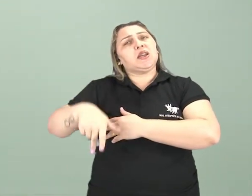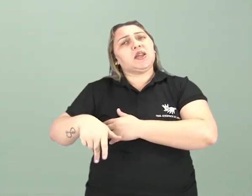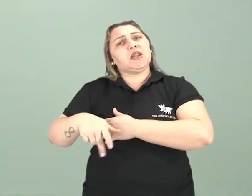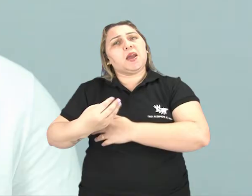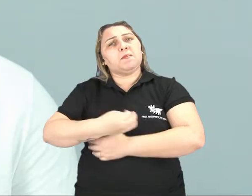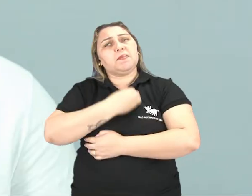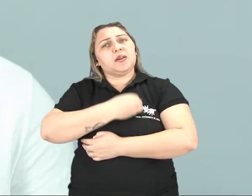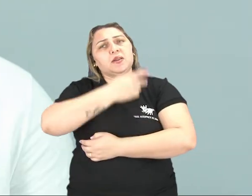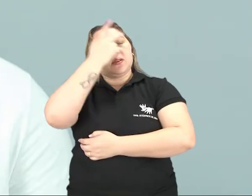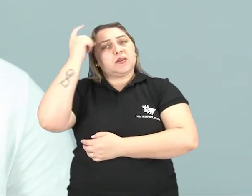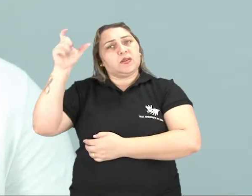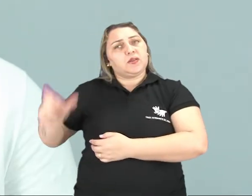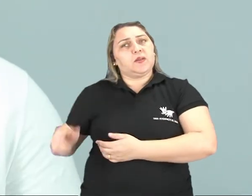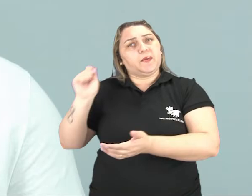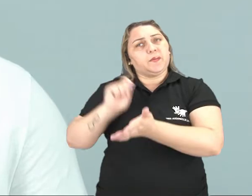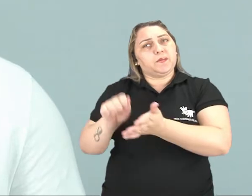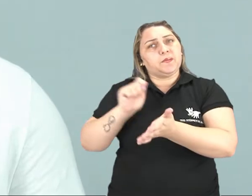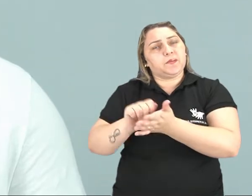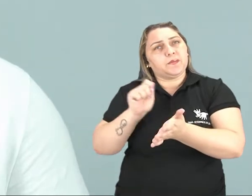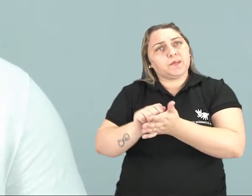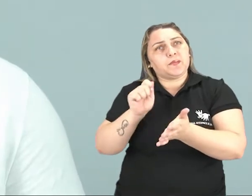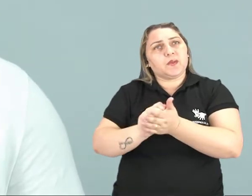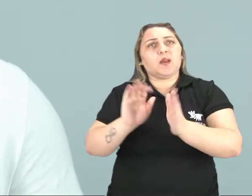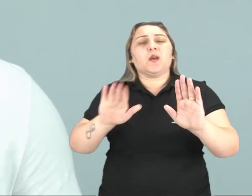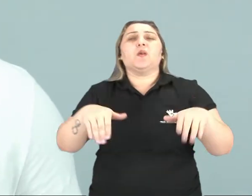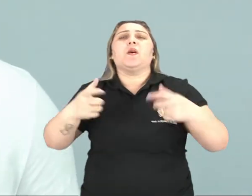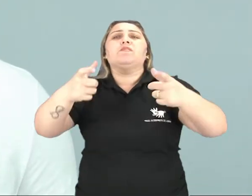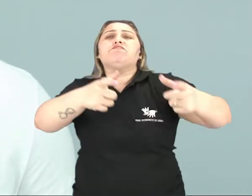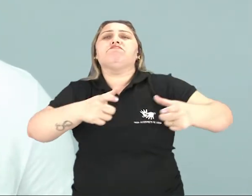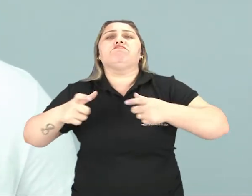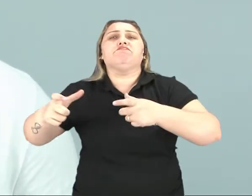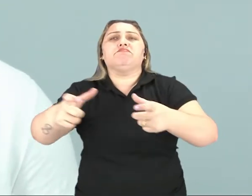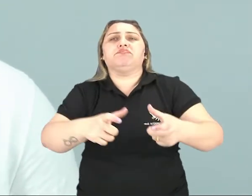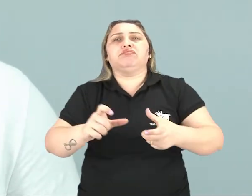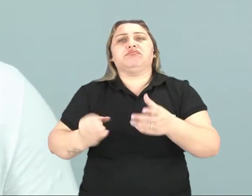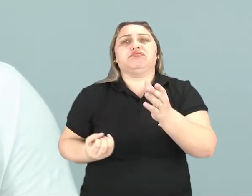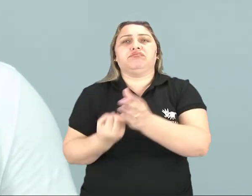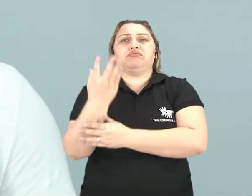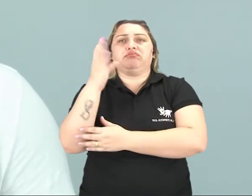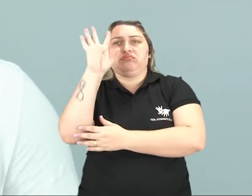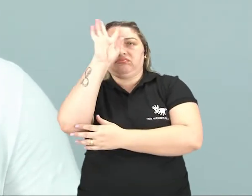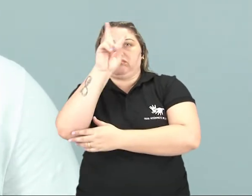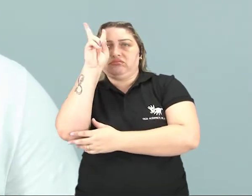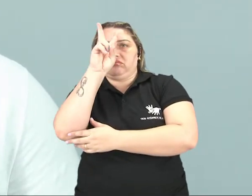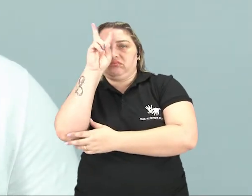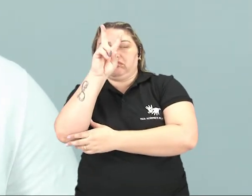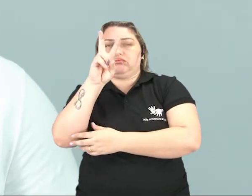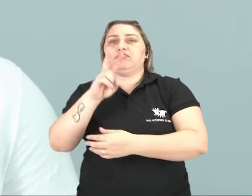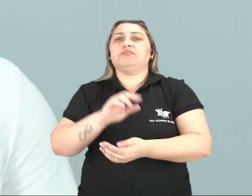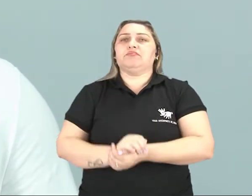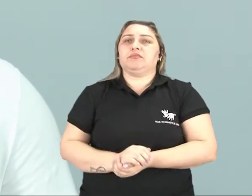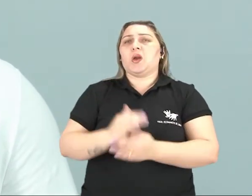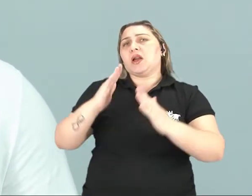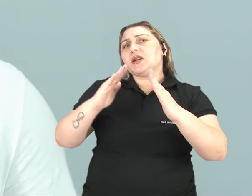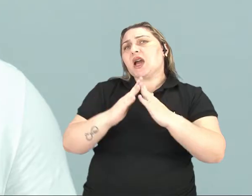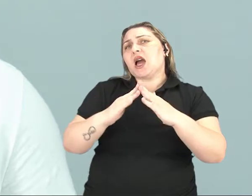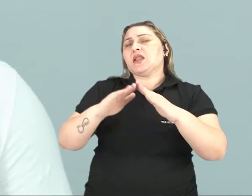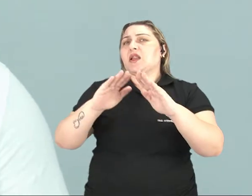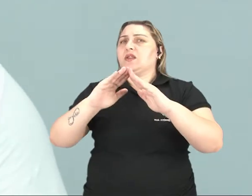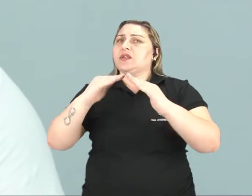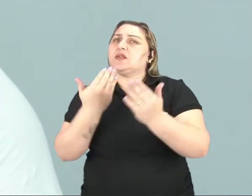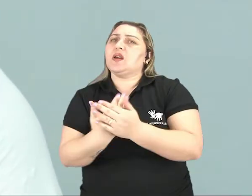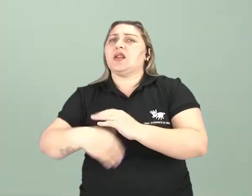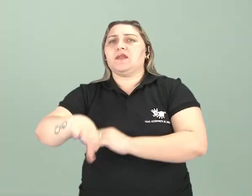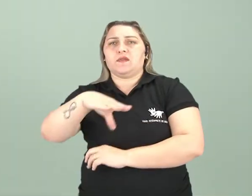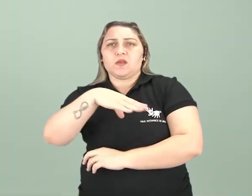mostrar dentro da sua história os personagens. Quem são os personagens da sua história? Você vai lá descrevendo. Qual é o espaço que essa